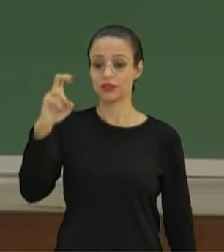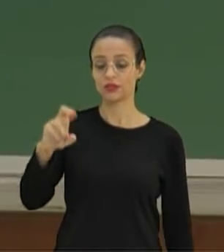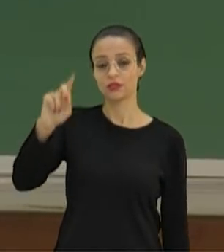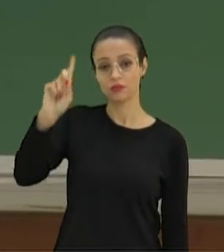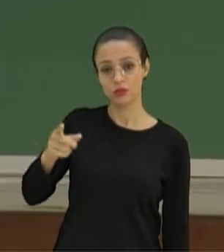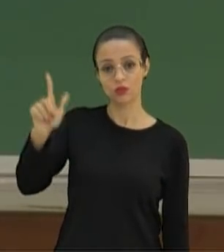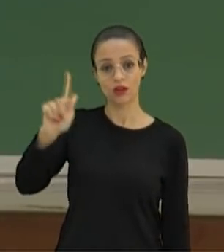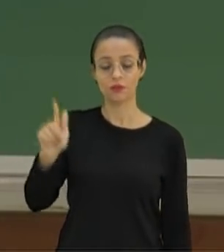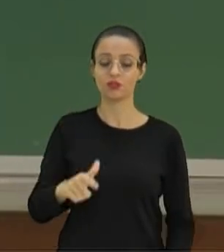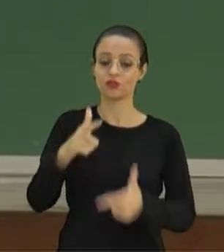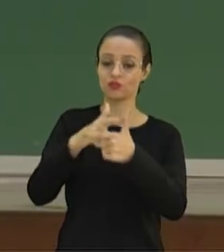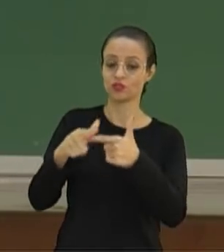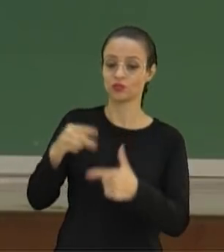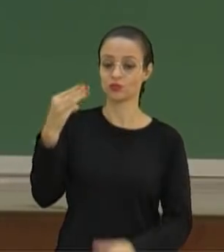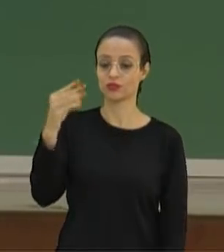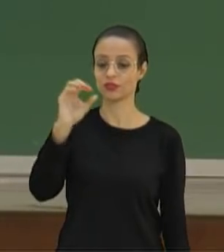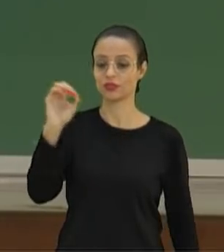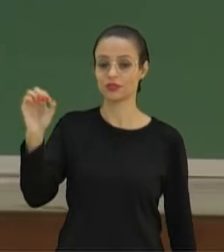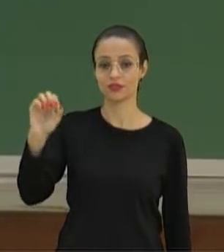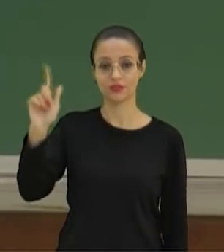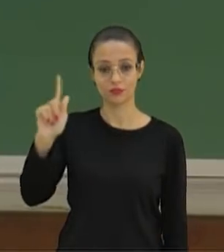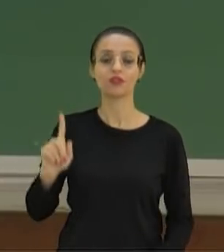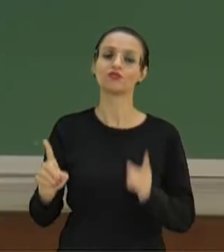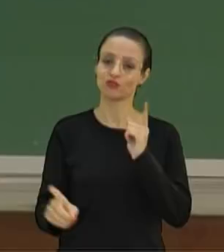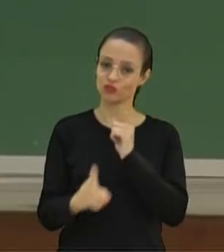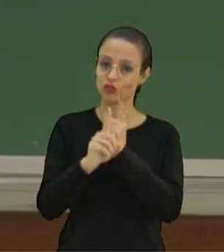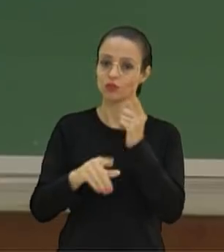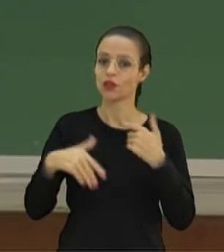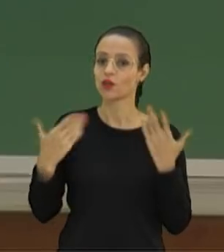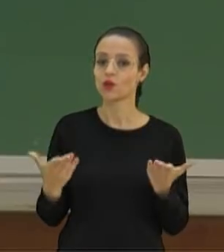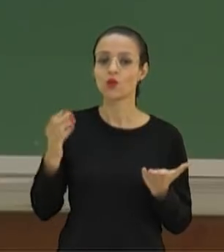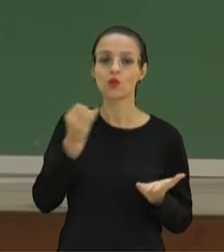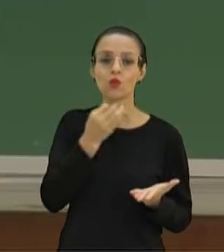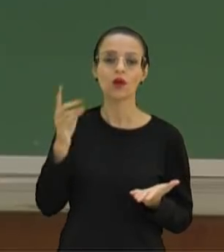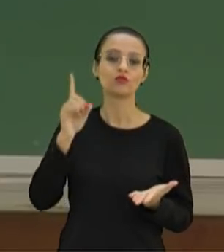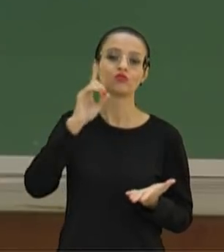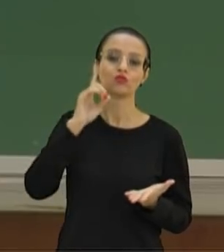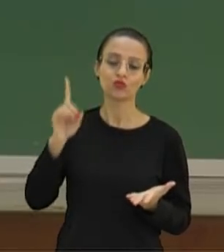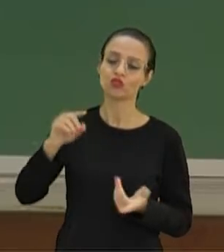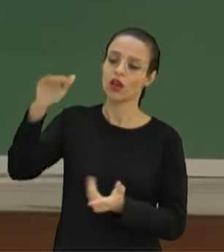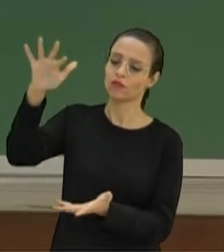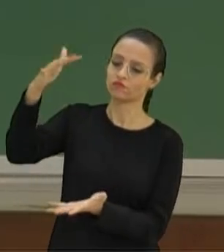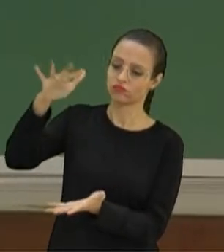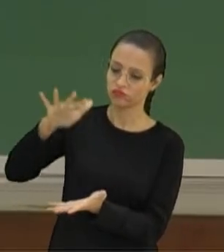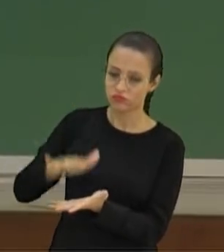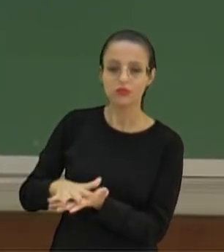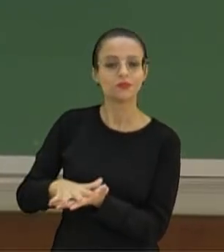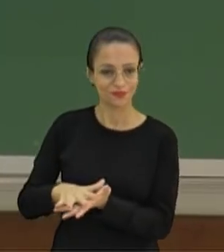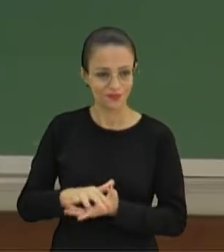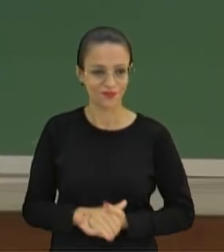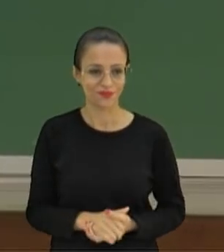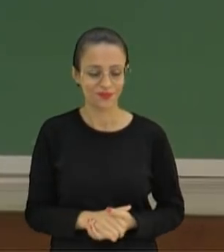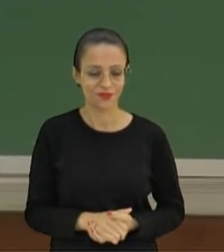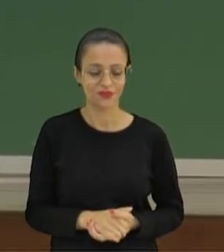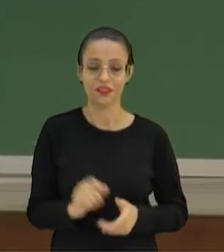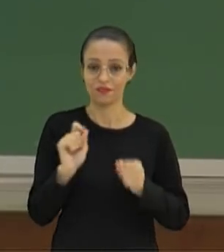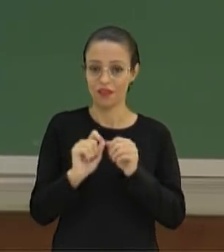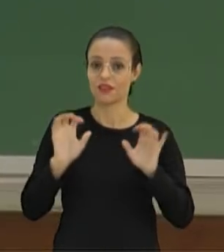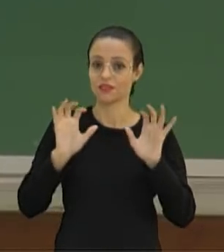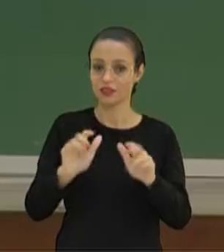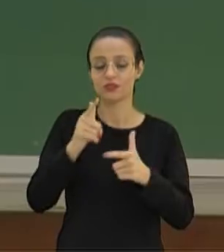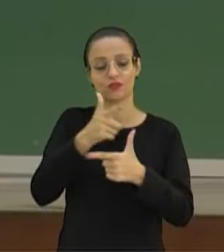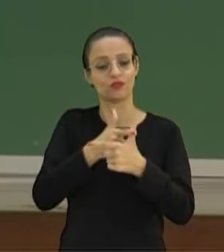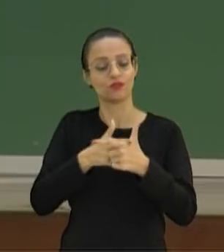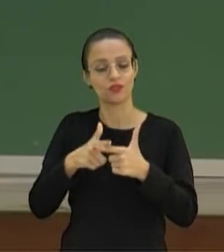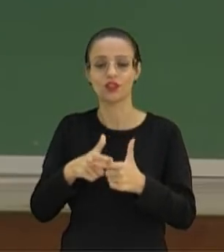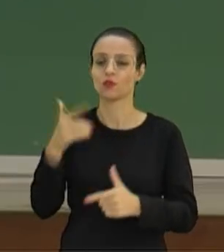por 300 gramas para descobrir quantos dias irá durar a nossa ração. Fazendo essa